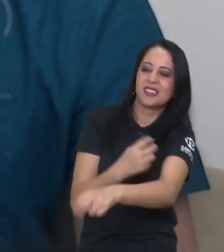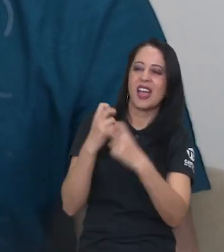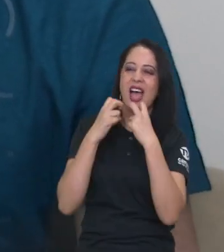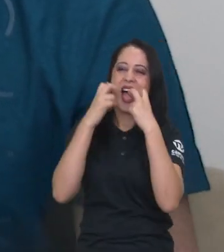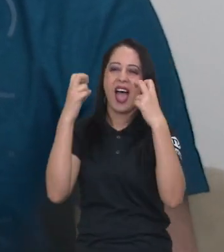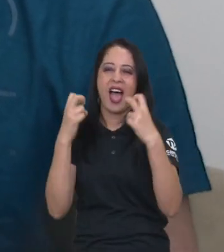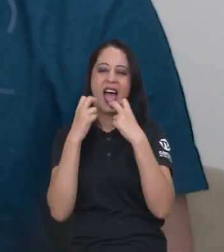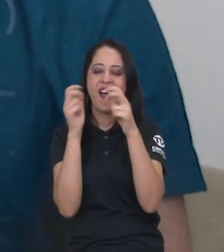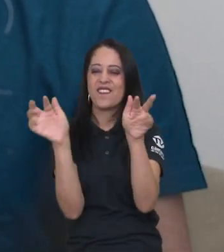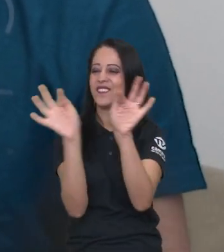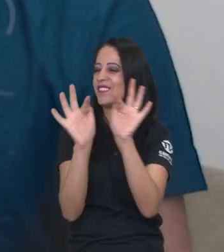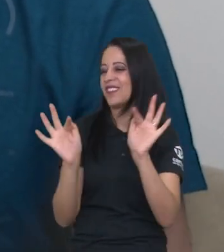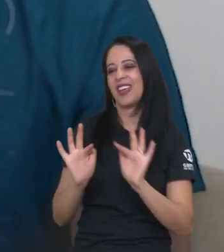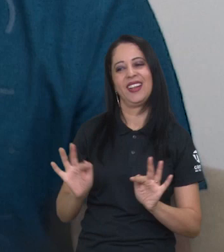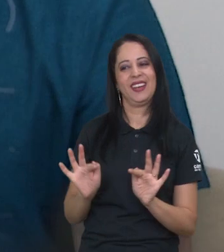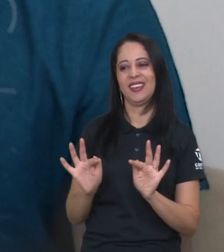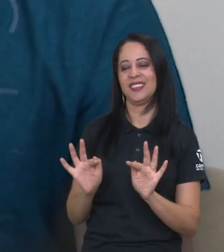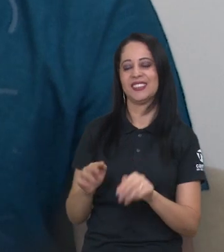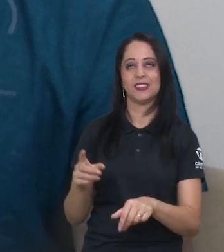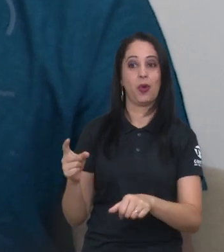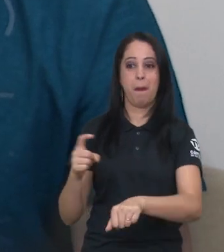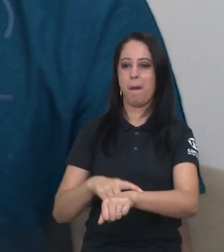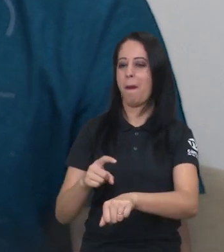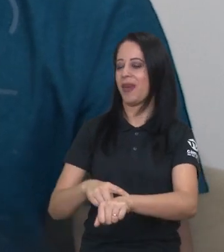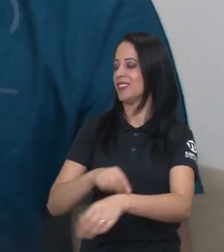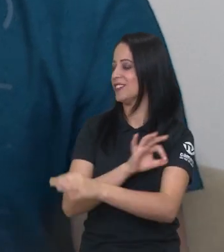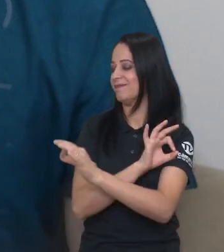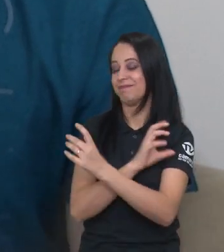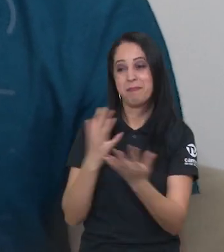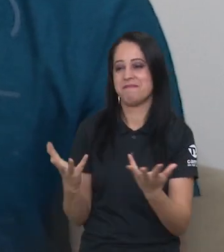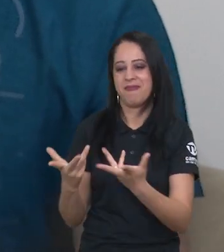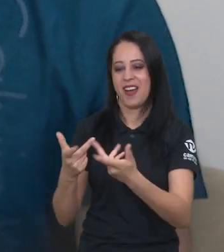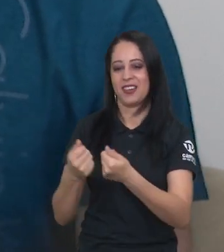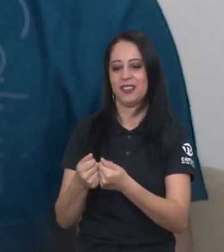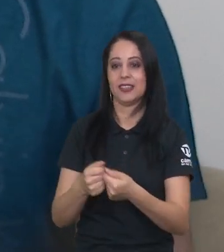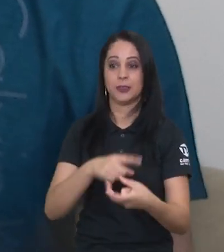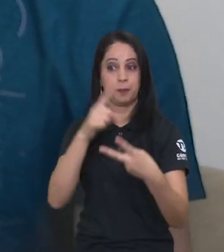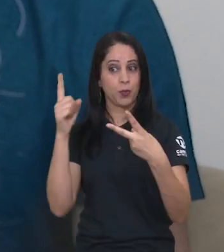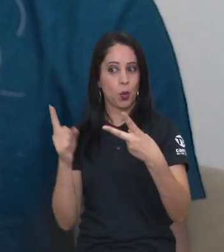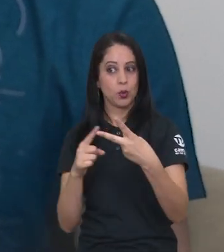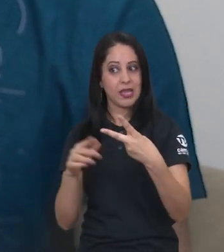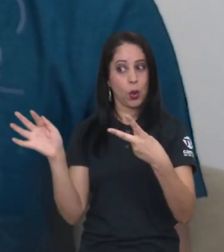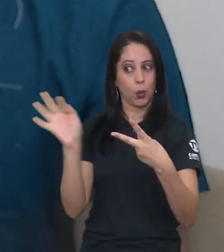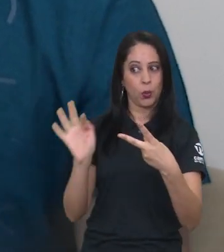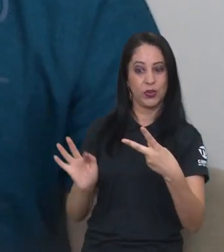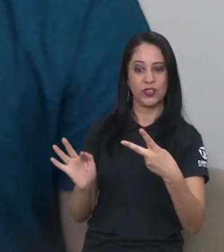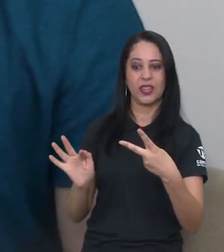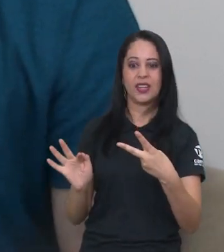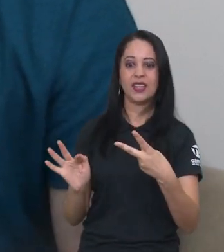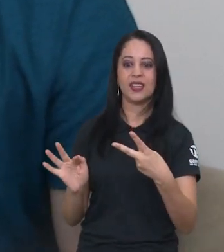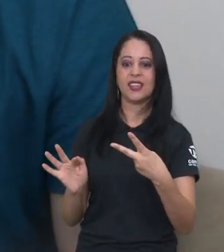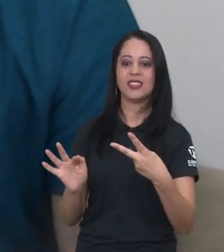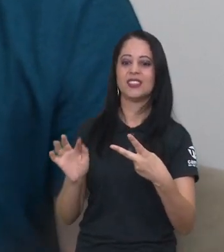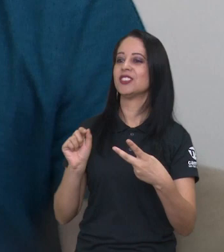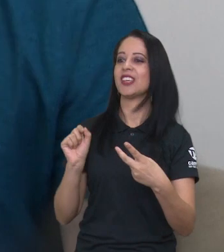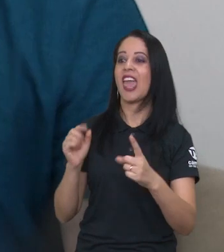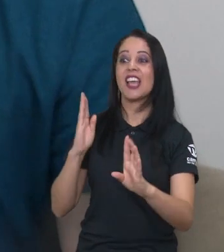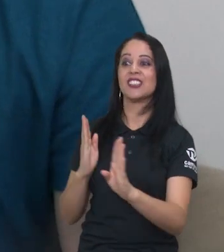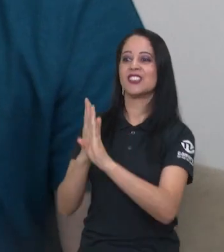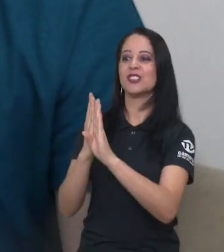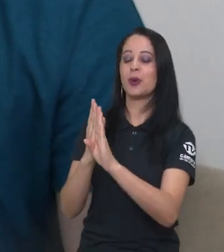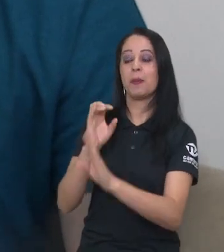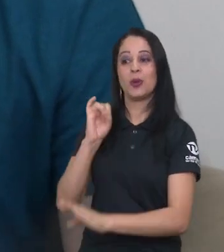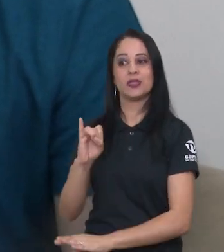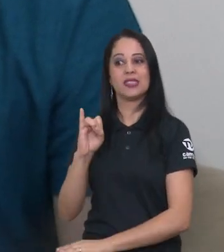felicidade, né? Esse foi o ápice até o momento. O segundo momento mais feliz foi, na verdade, quando a gente descobriu o sexo. E